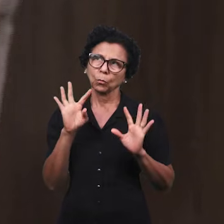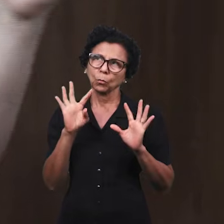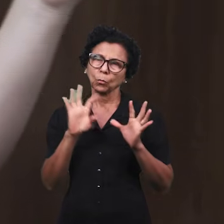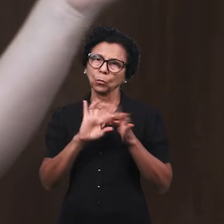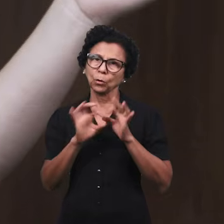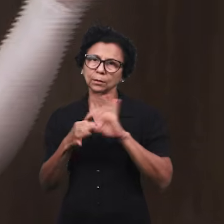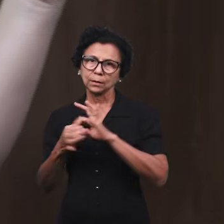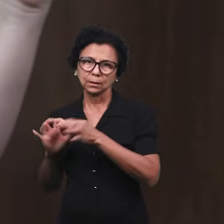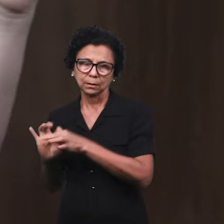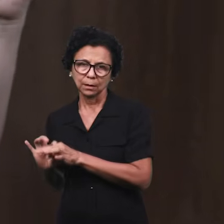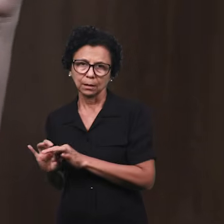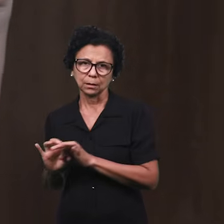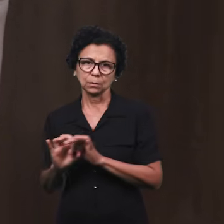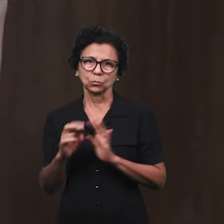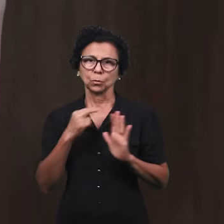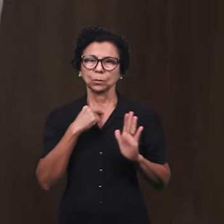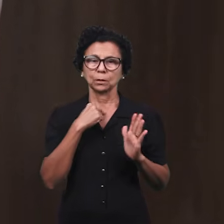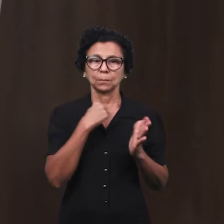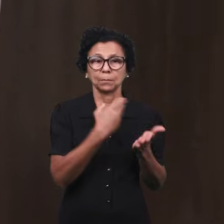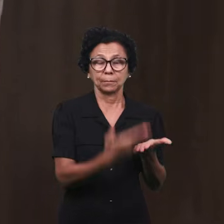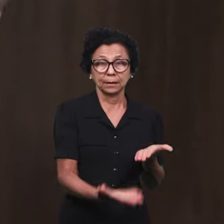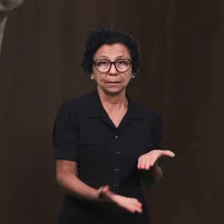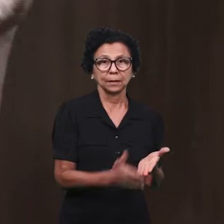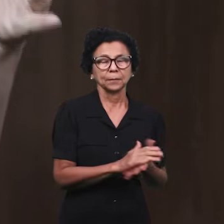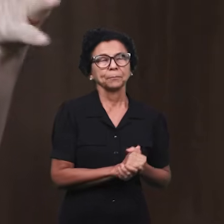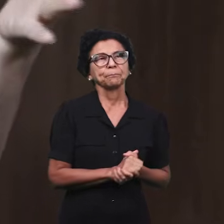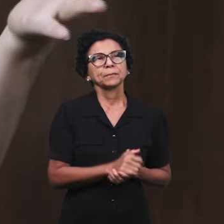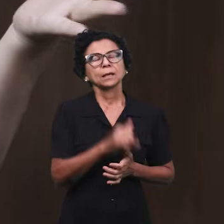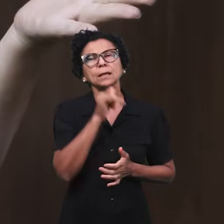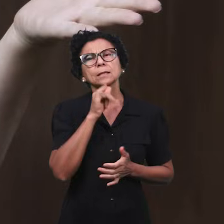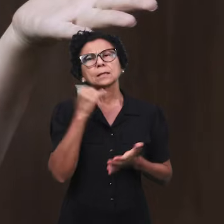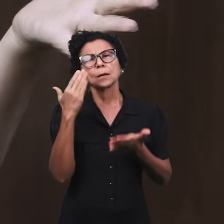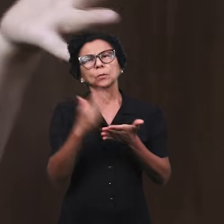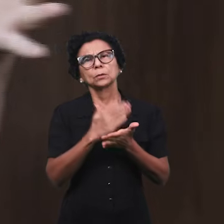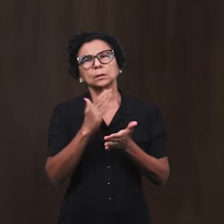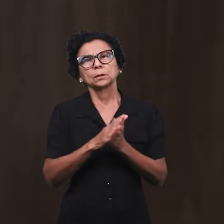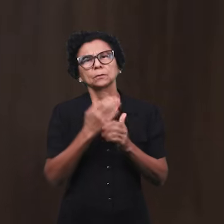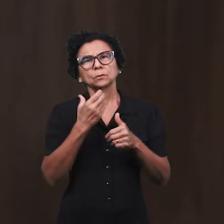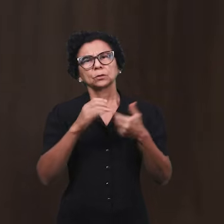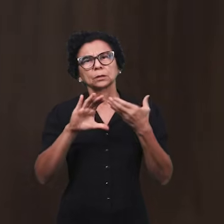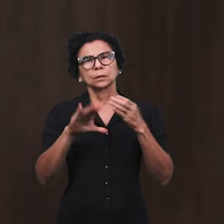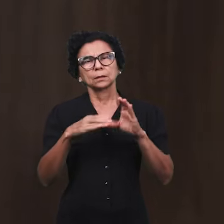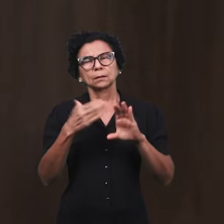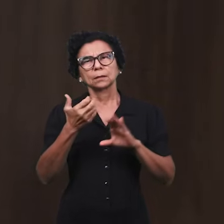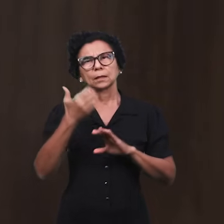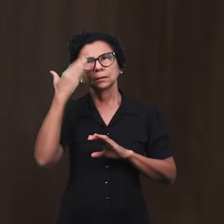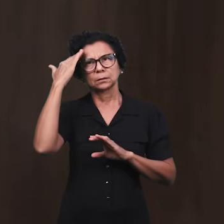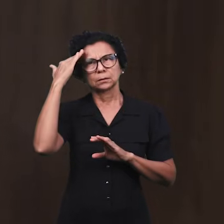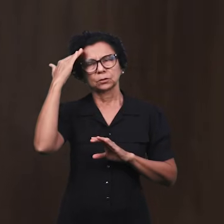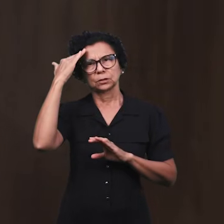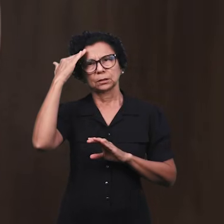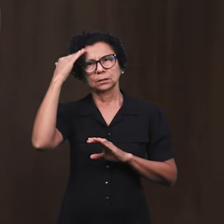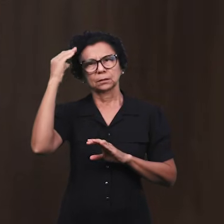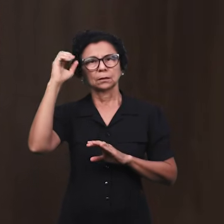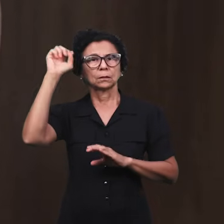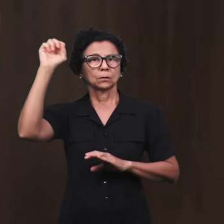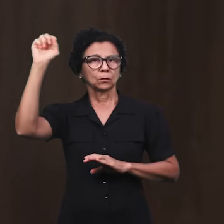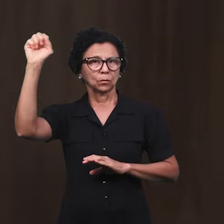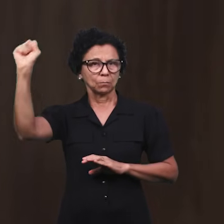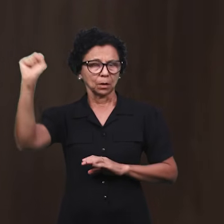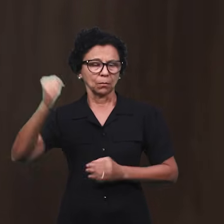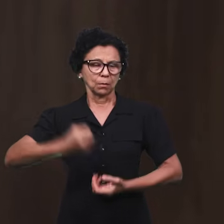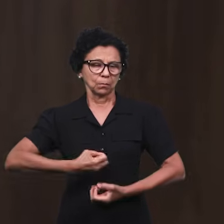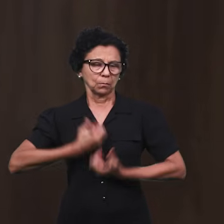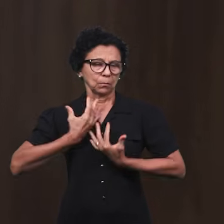sobre Cantares de Salomão e está trazendo um texto poético, porque o livro de Cantares de Salomão é totalmente poético, é um desafio para quem é tradutor e